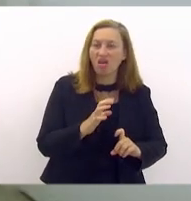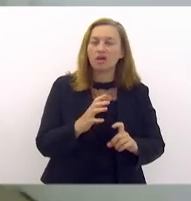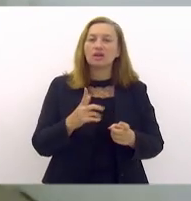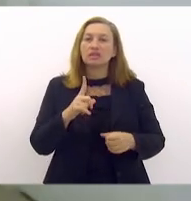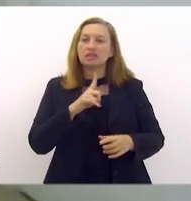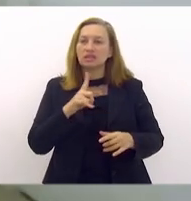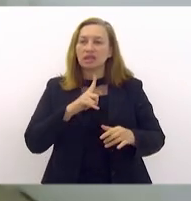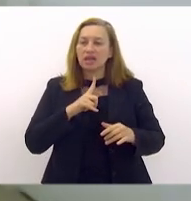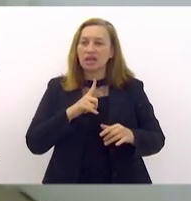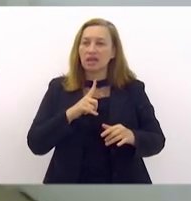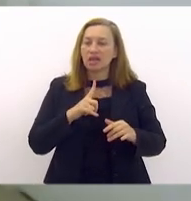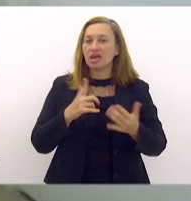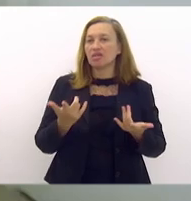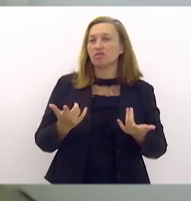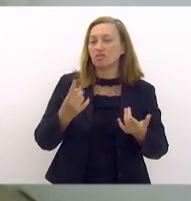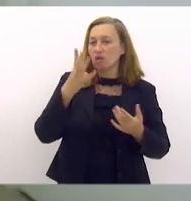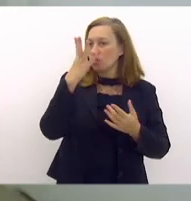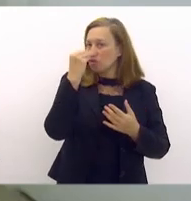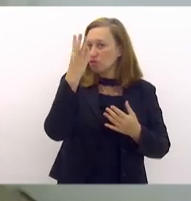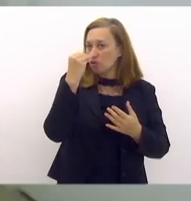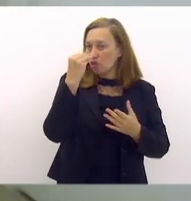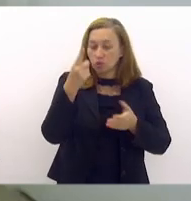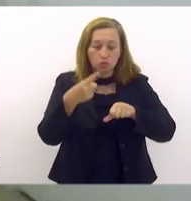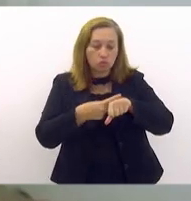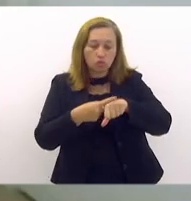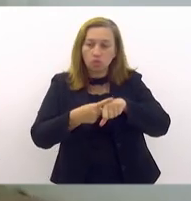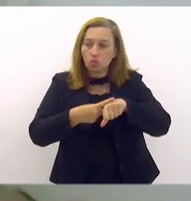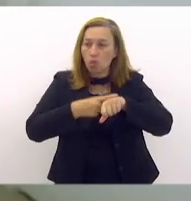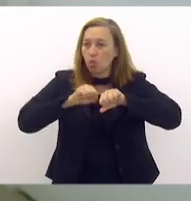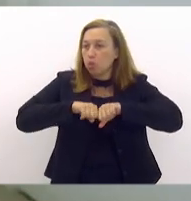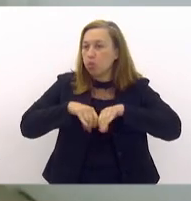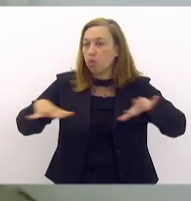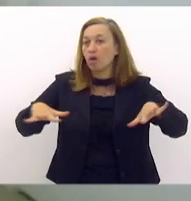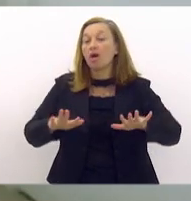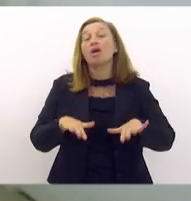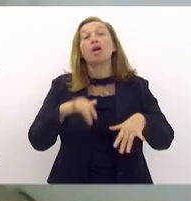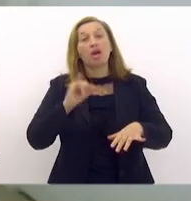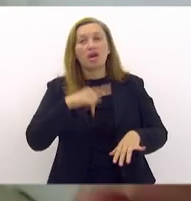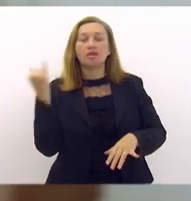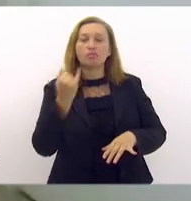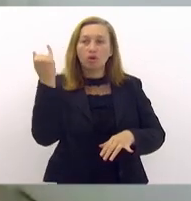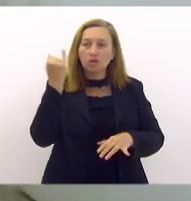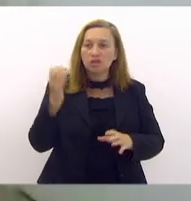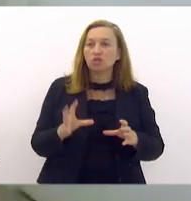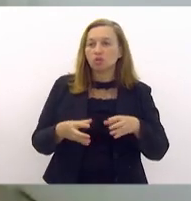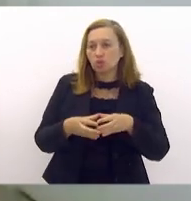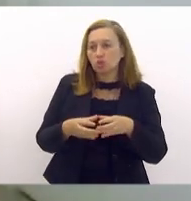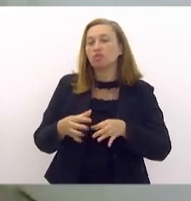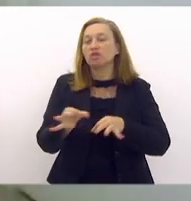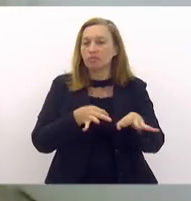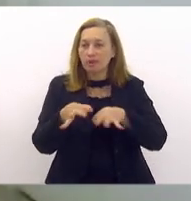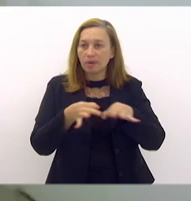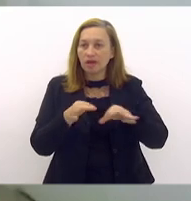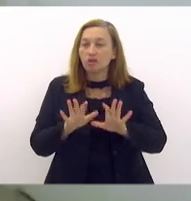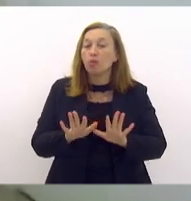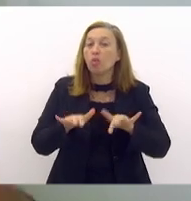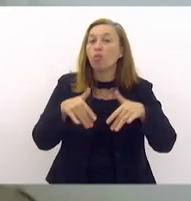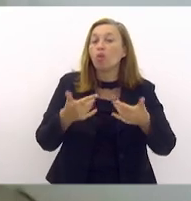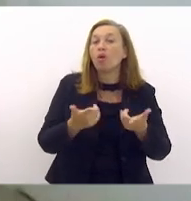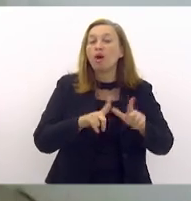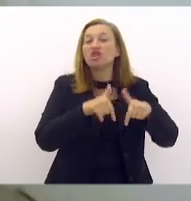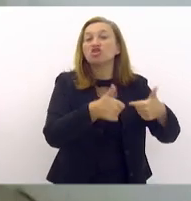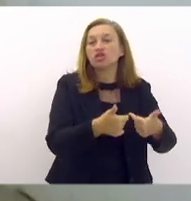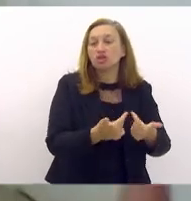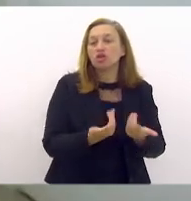íntimas vazadas. Então, é muito importante que a rede esteja treinada e preparada para entender qual pode ser a intervenção, que tipo